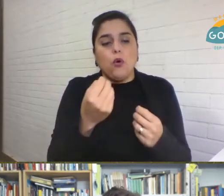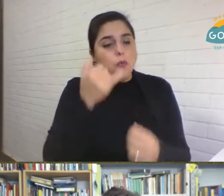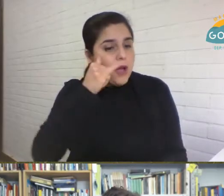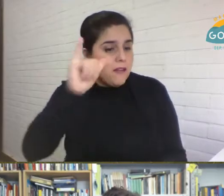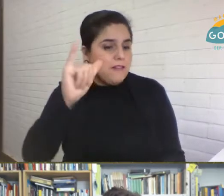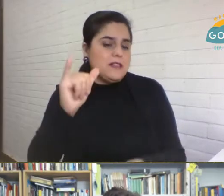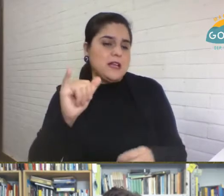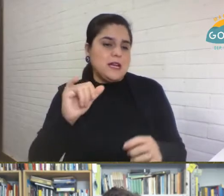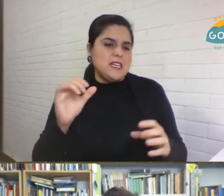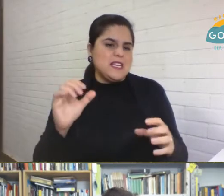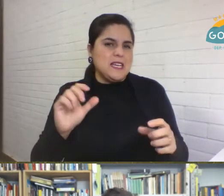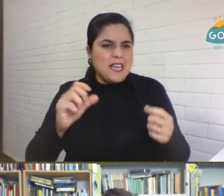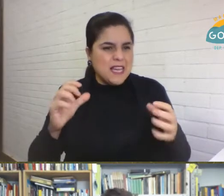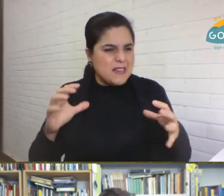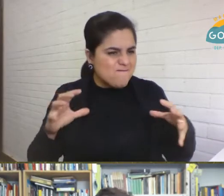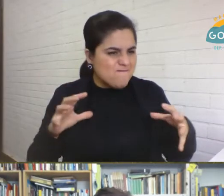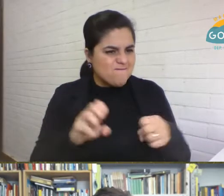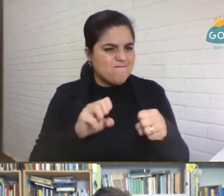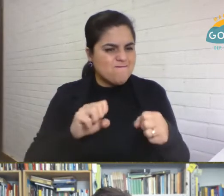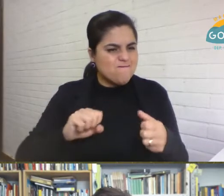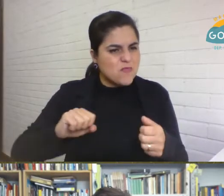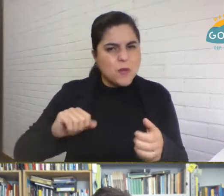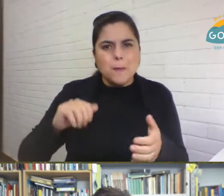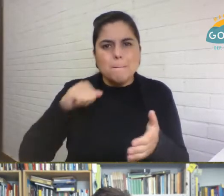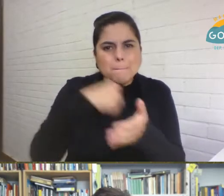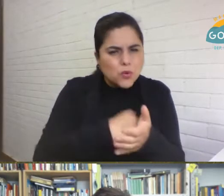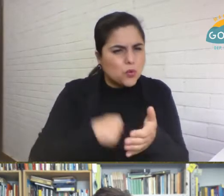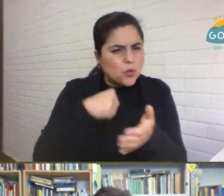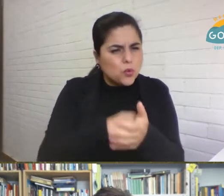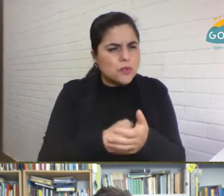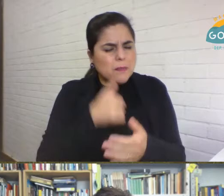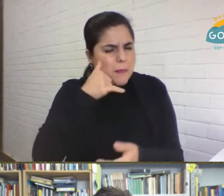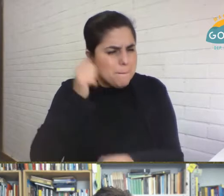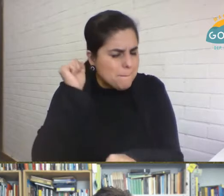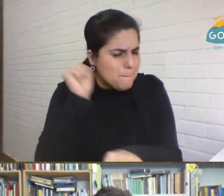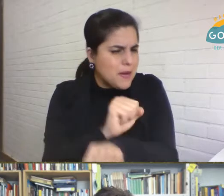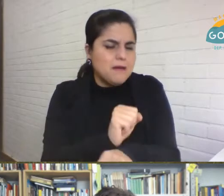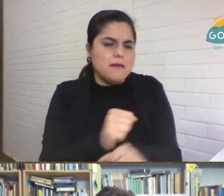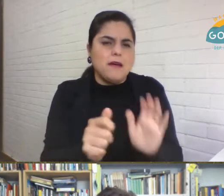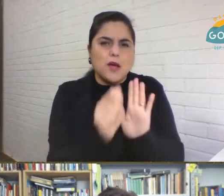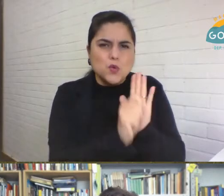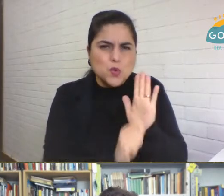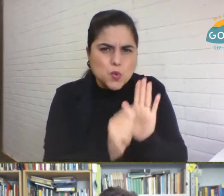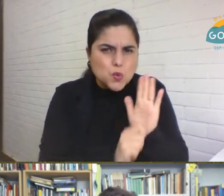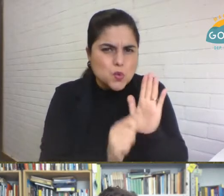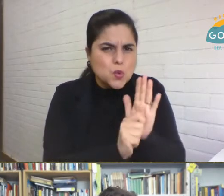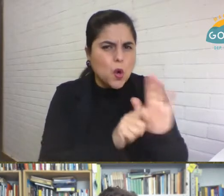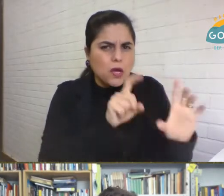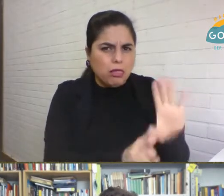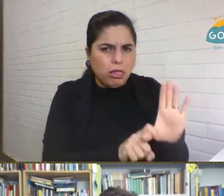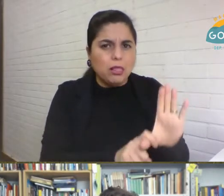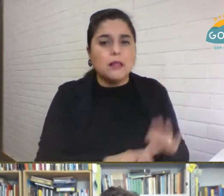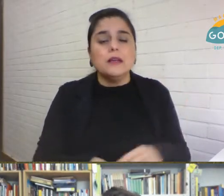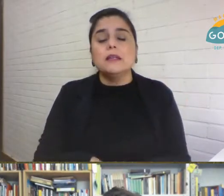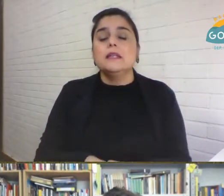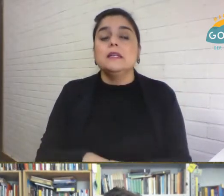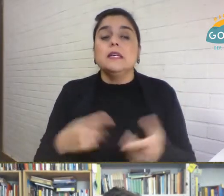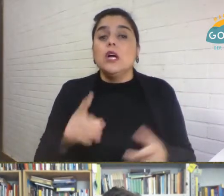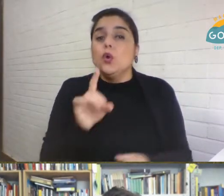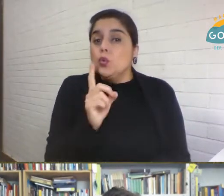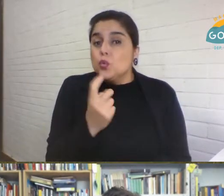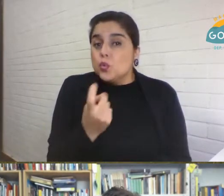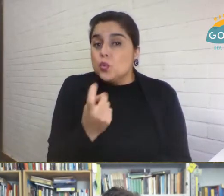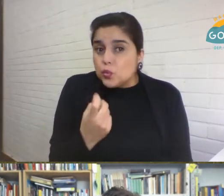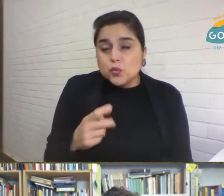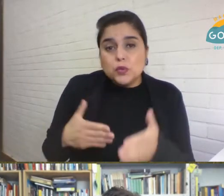assim que era chamada. A única baliza, ou o único limite que nos foi colocado foi o